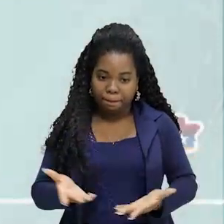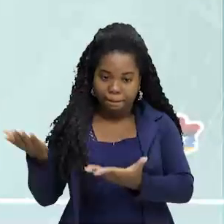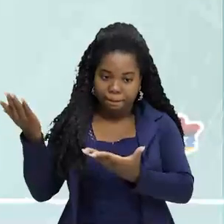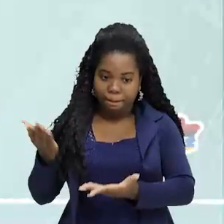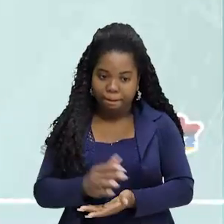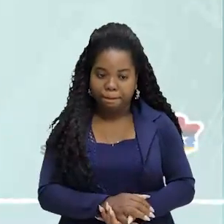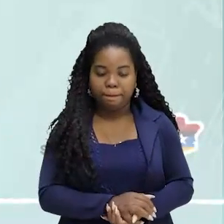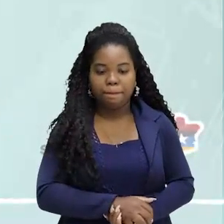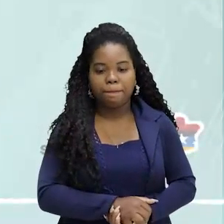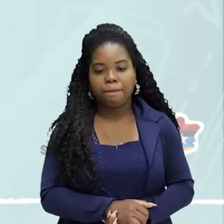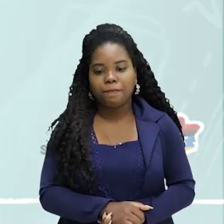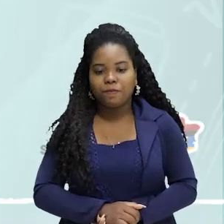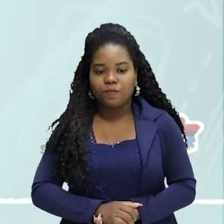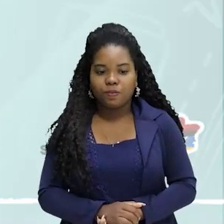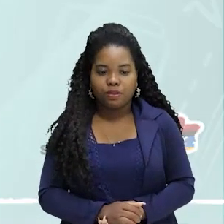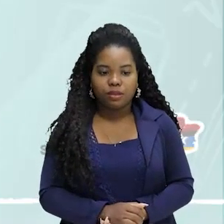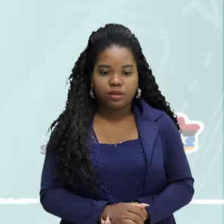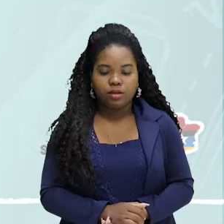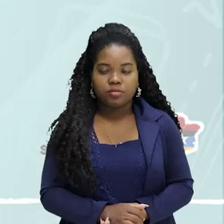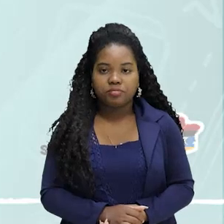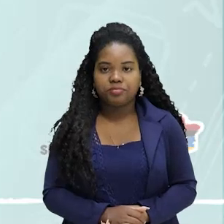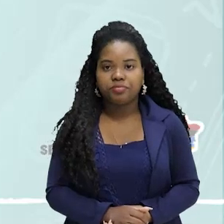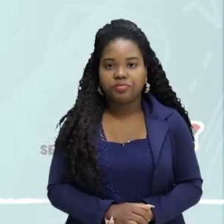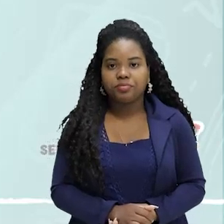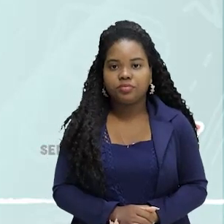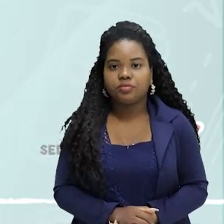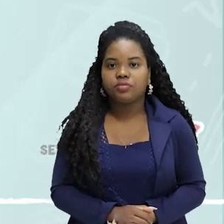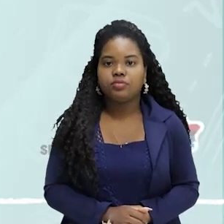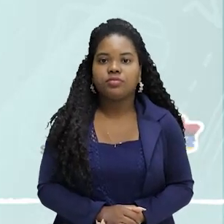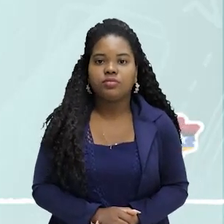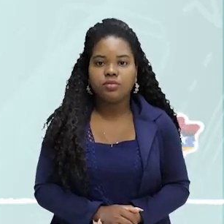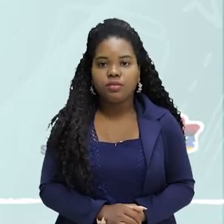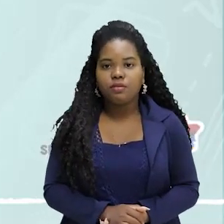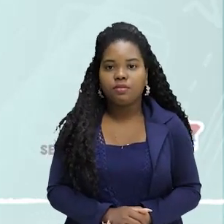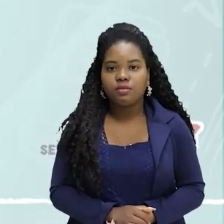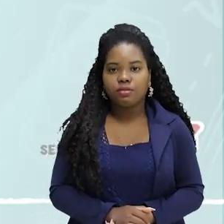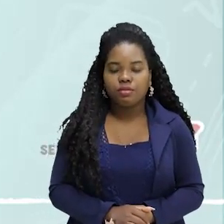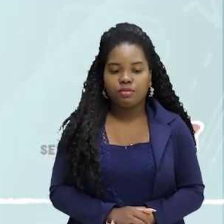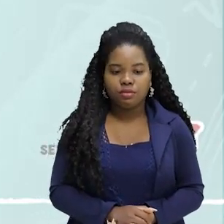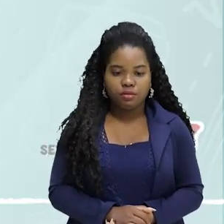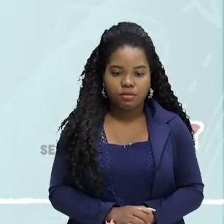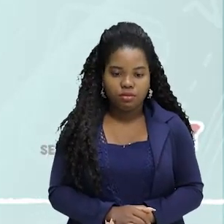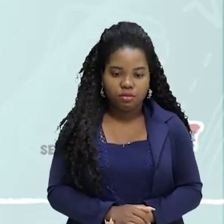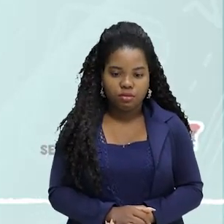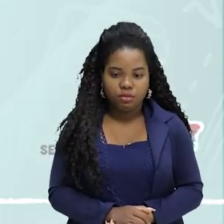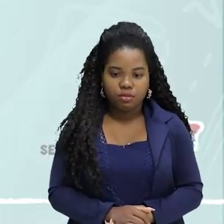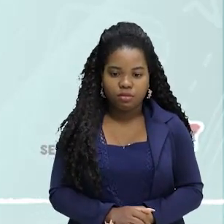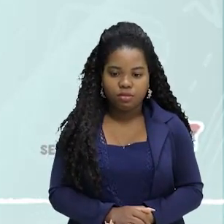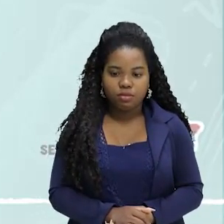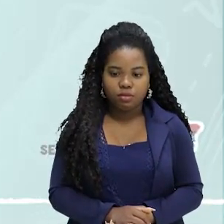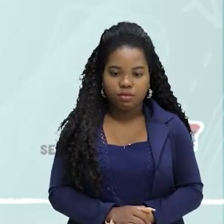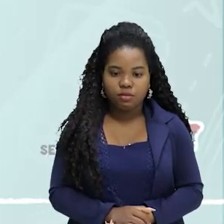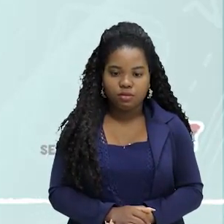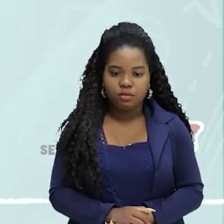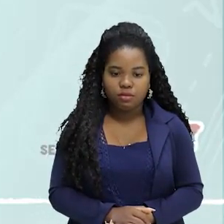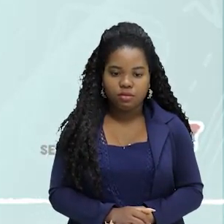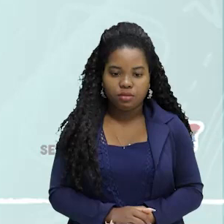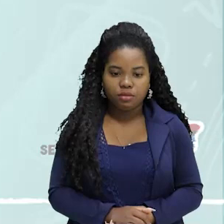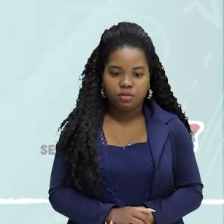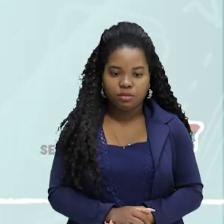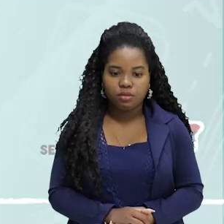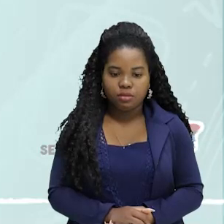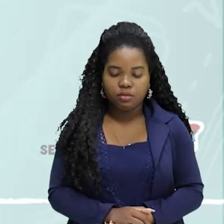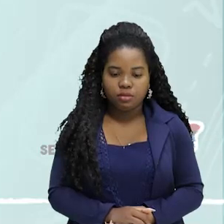só, devido a uma disfunção renal, né, caracterizada pela perda ou diminuição